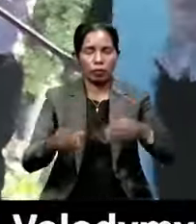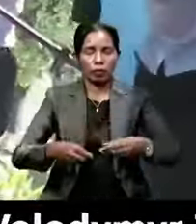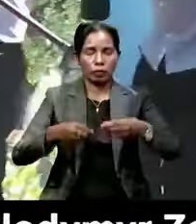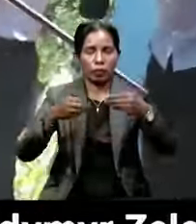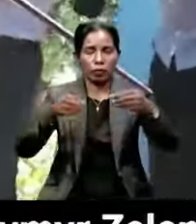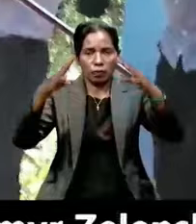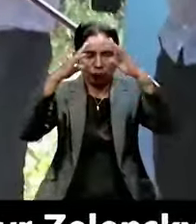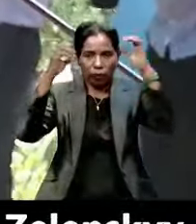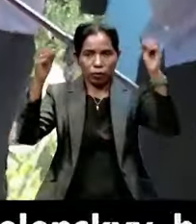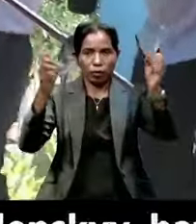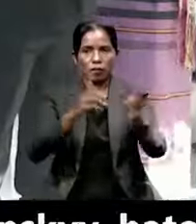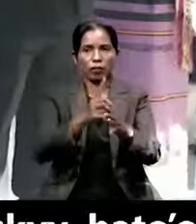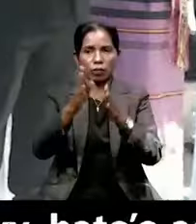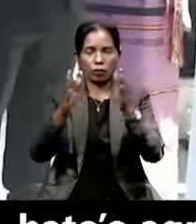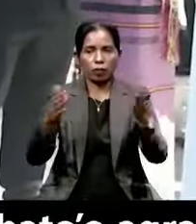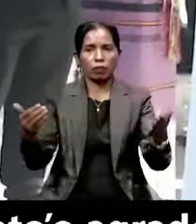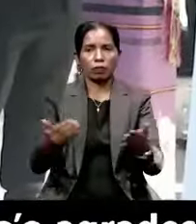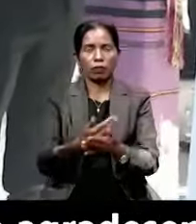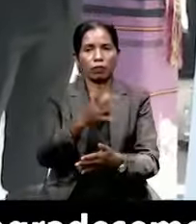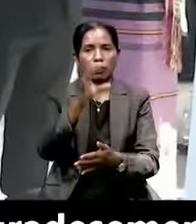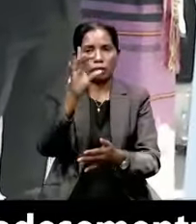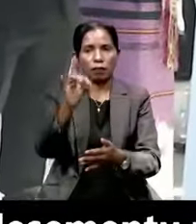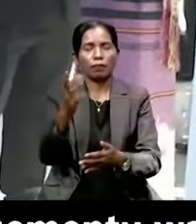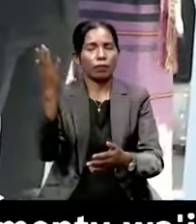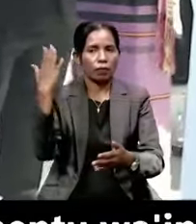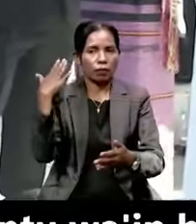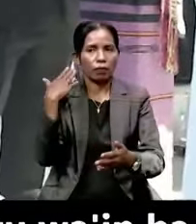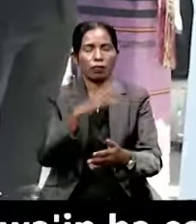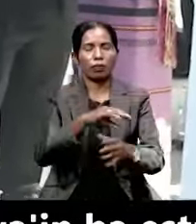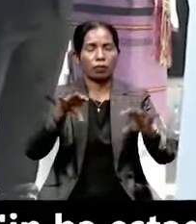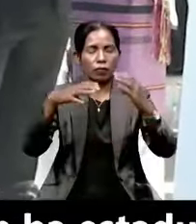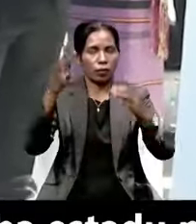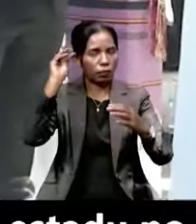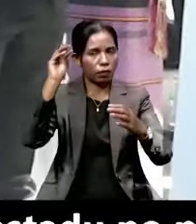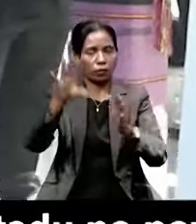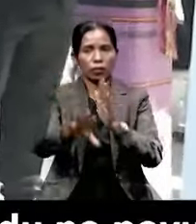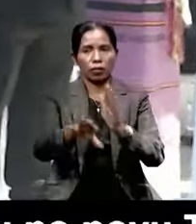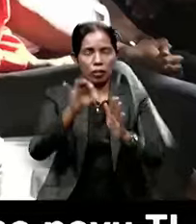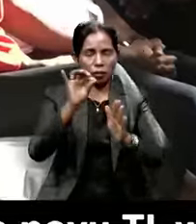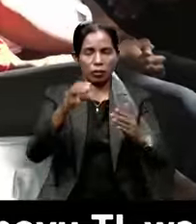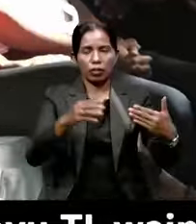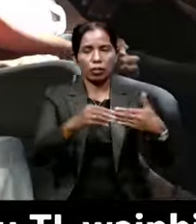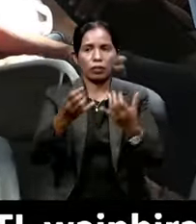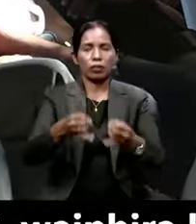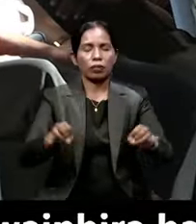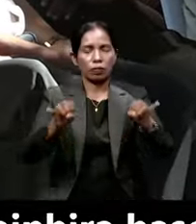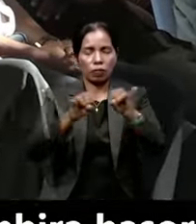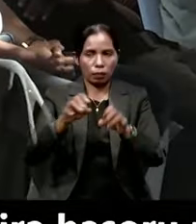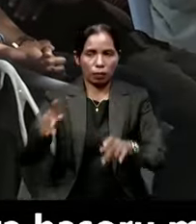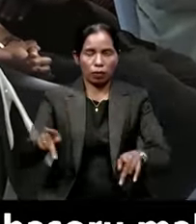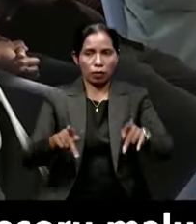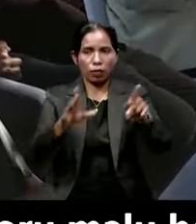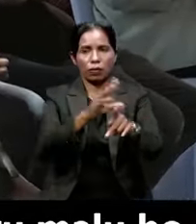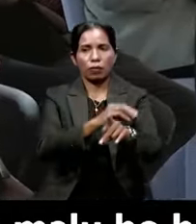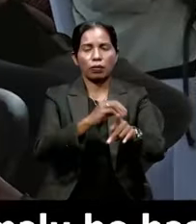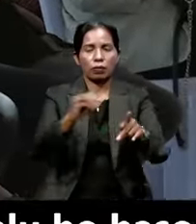para presidente no diretor executivo FON em Walu, nebe antes ne conselho ministro no meio ona, onde lidera a instituição pública ou na empresa